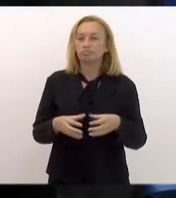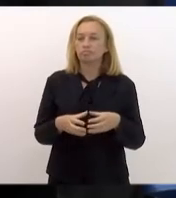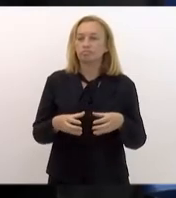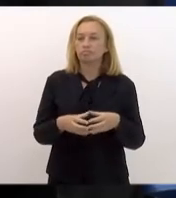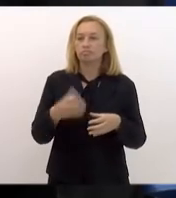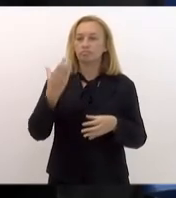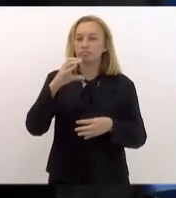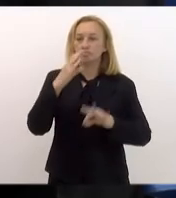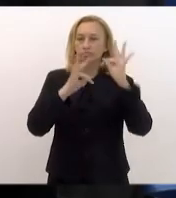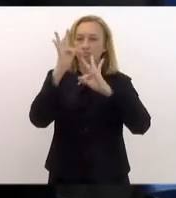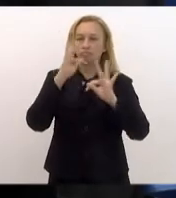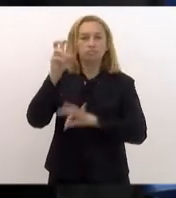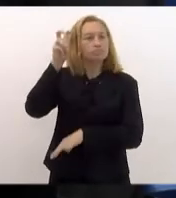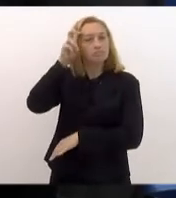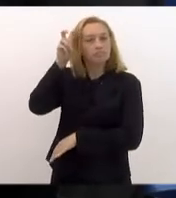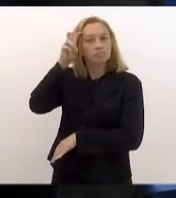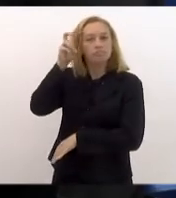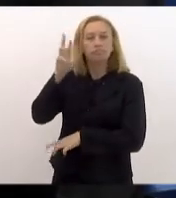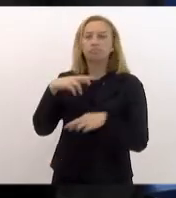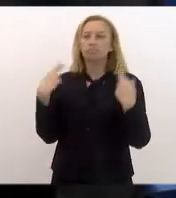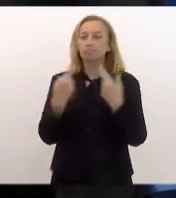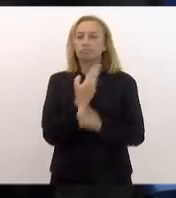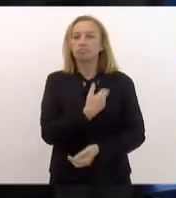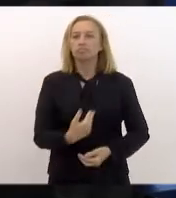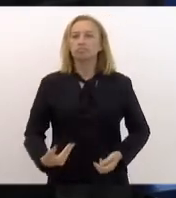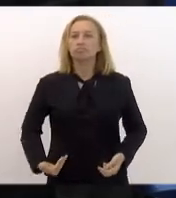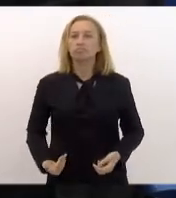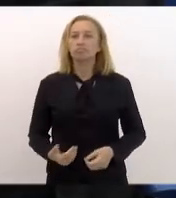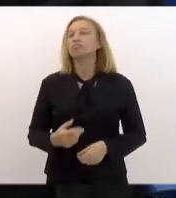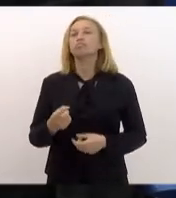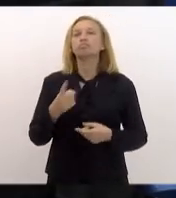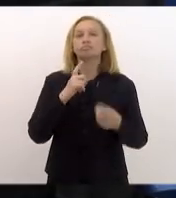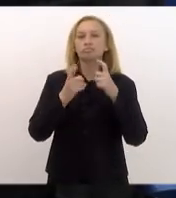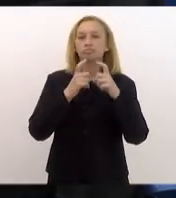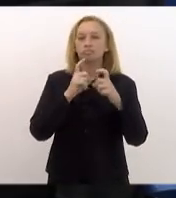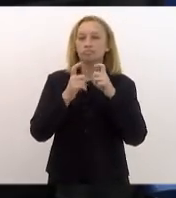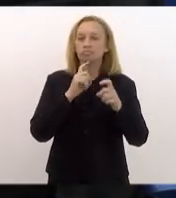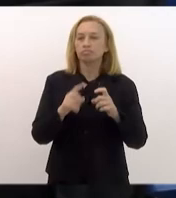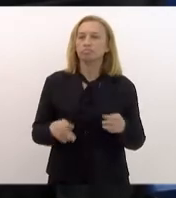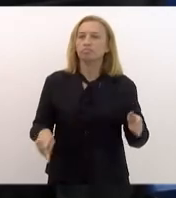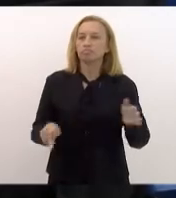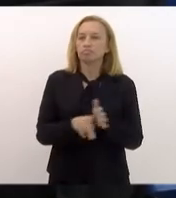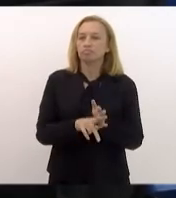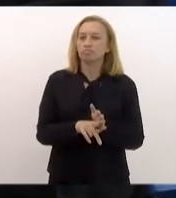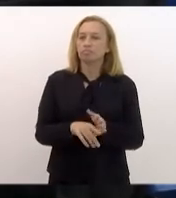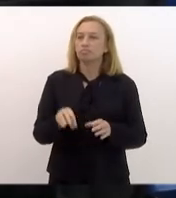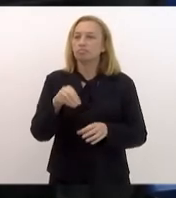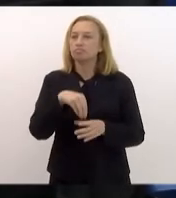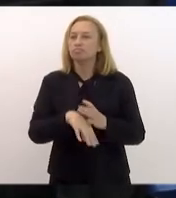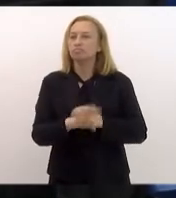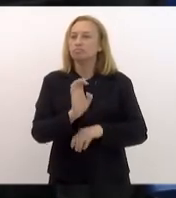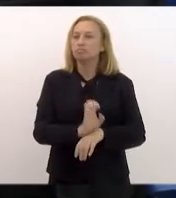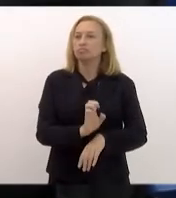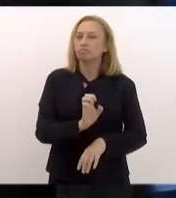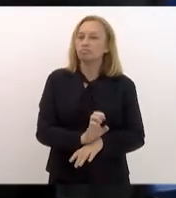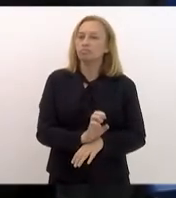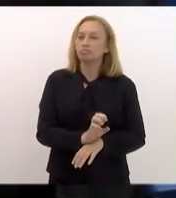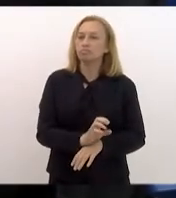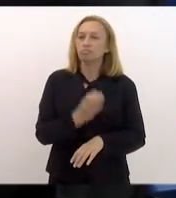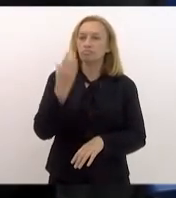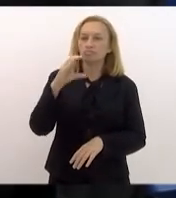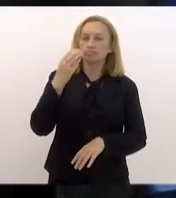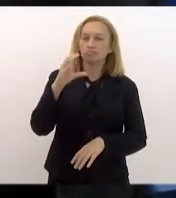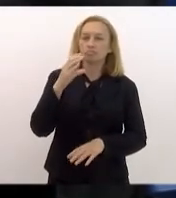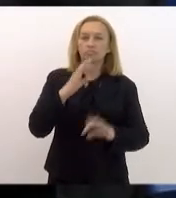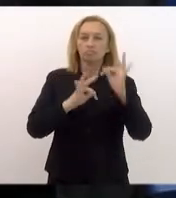quinta-feira nós vamos fazer uma audiência pública para ultimar a discussão sobre um projeto que institui no Estado o Sistema Estadual de Ciência, Tecnologia e